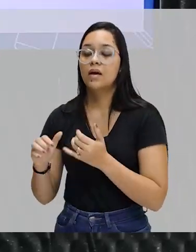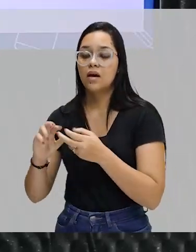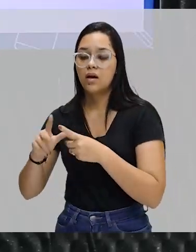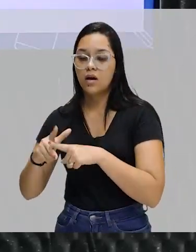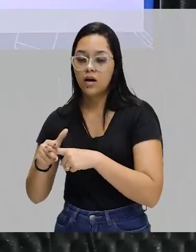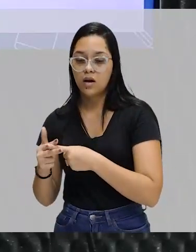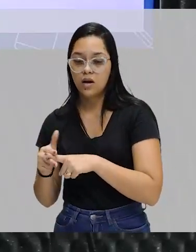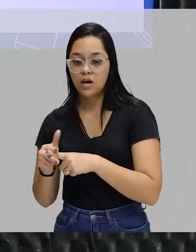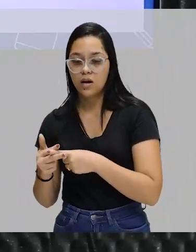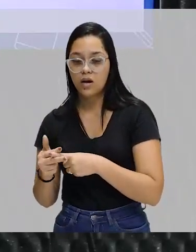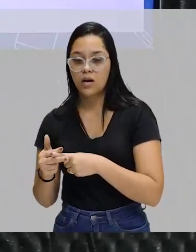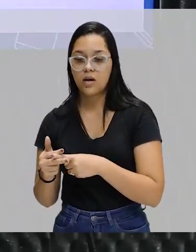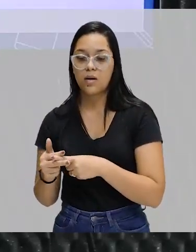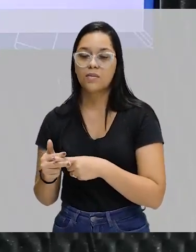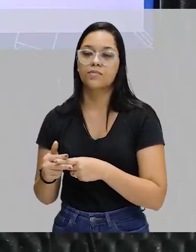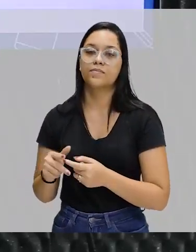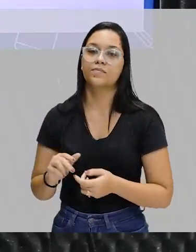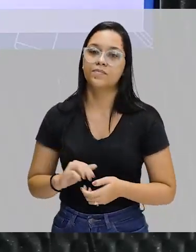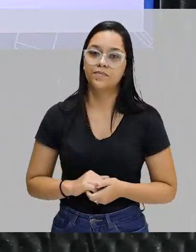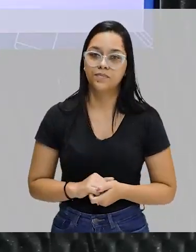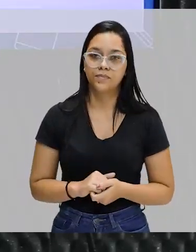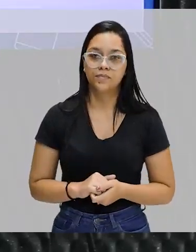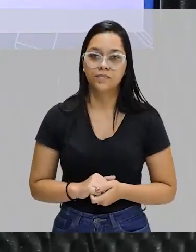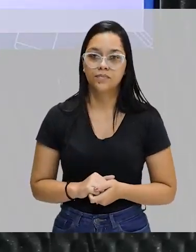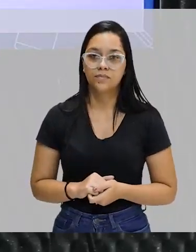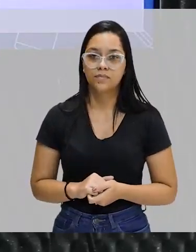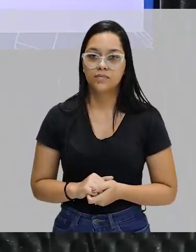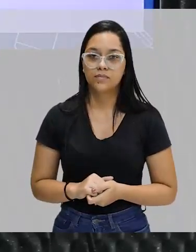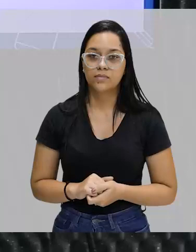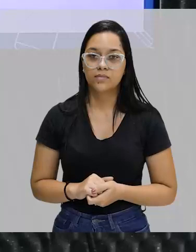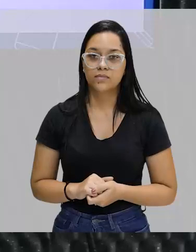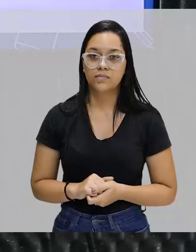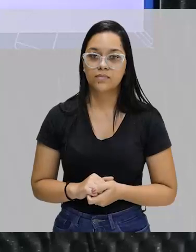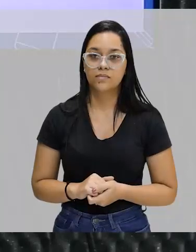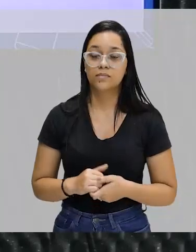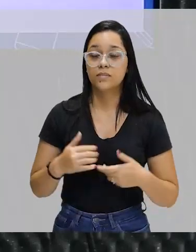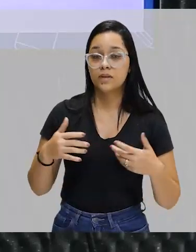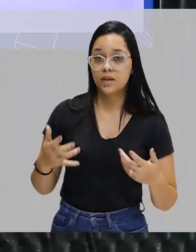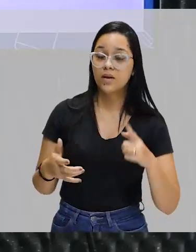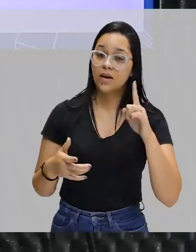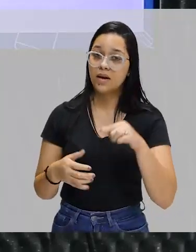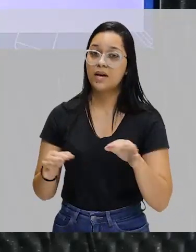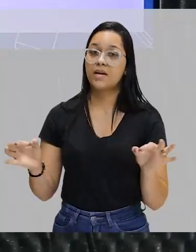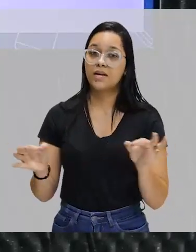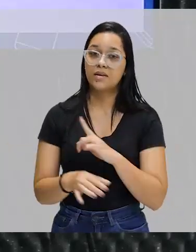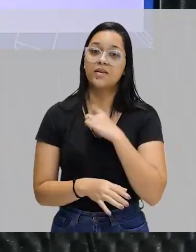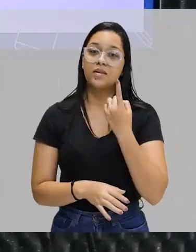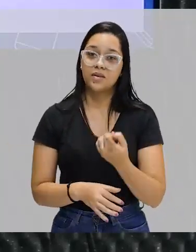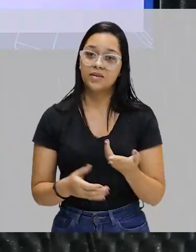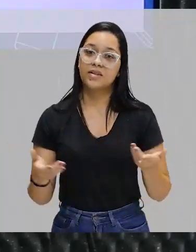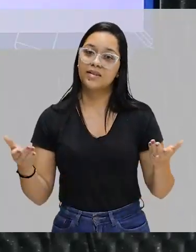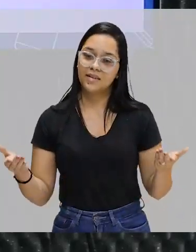E use concerto com S quando tiver o significado de reparo. Então é isso, turma.